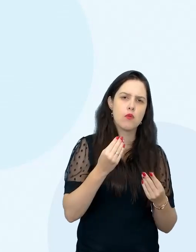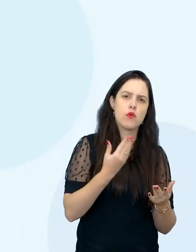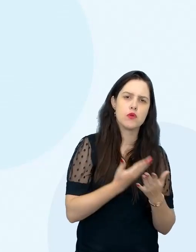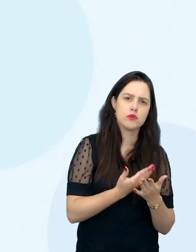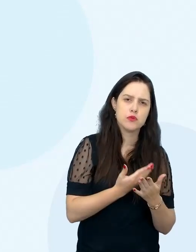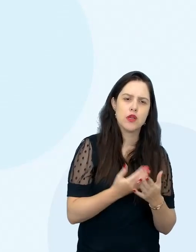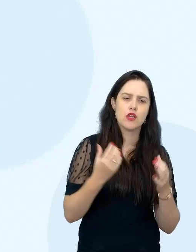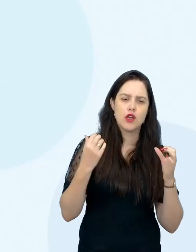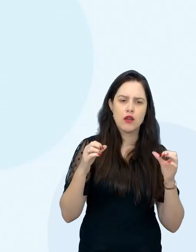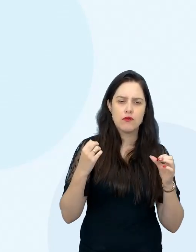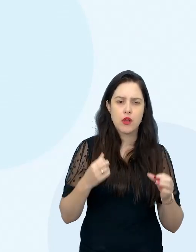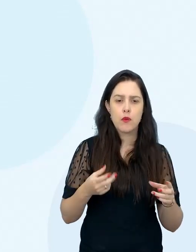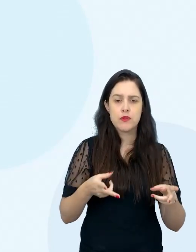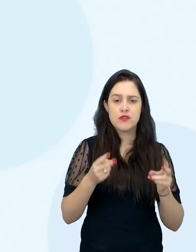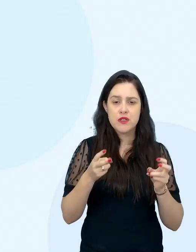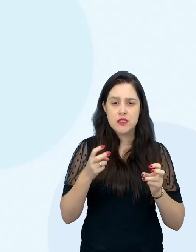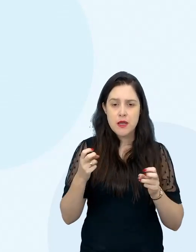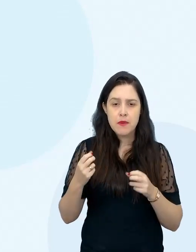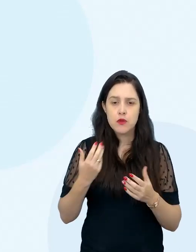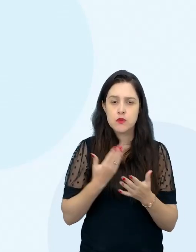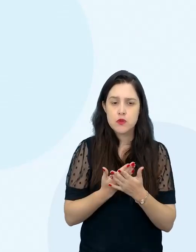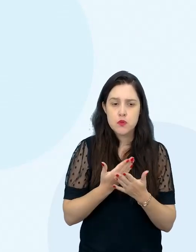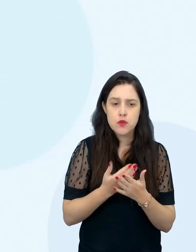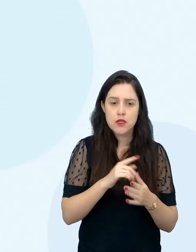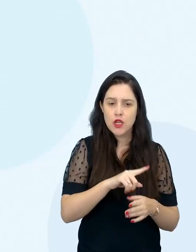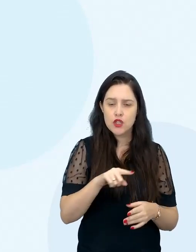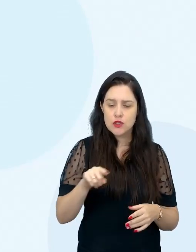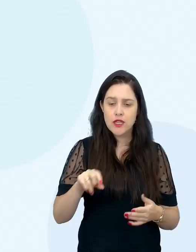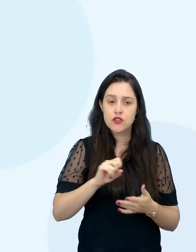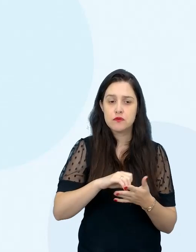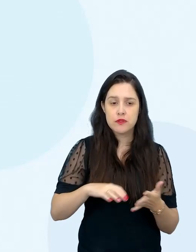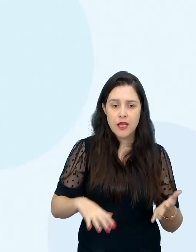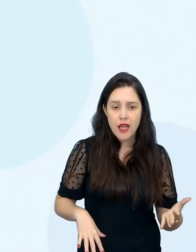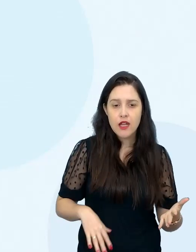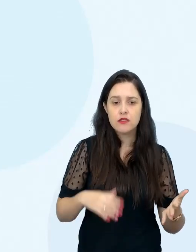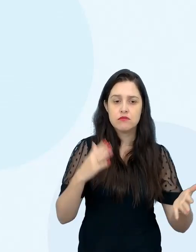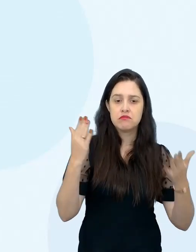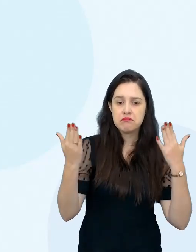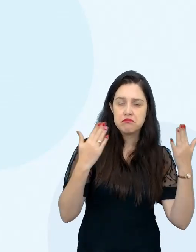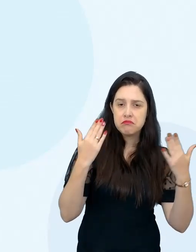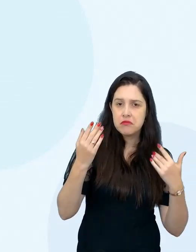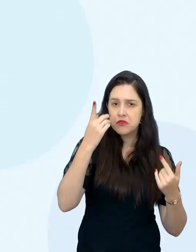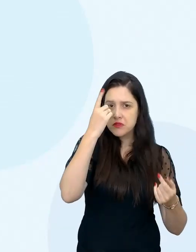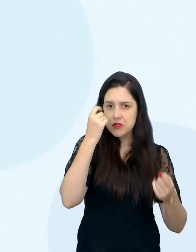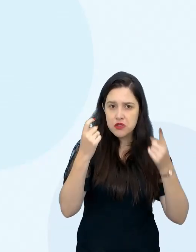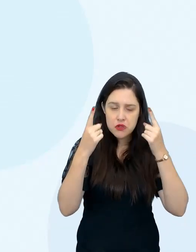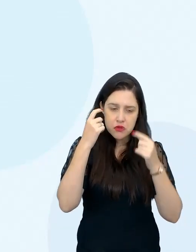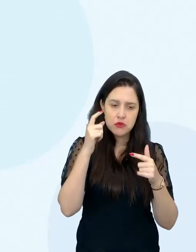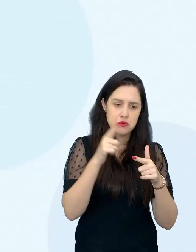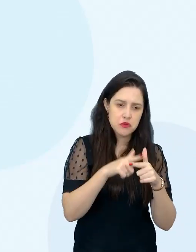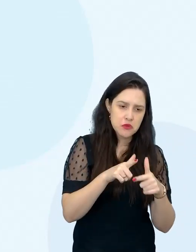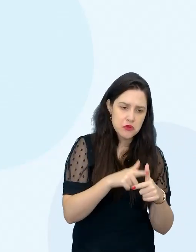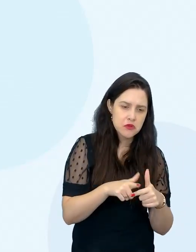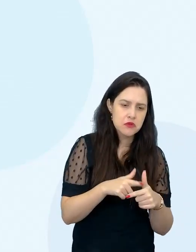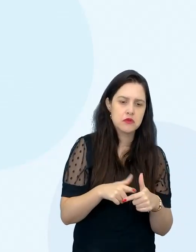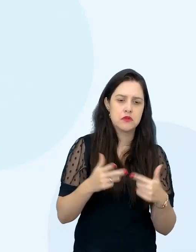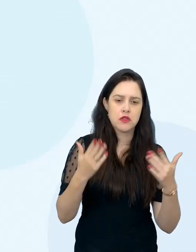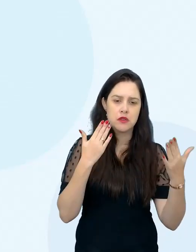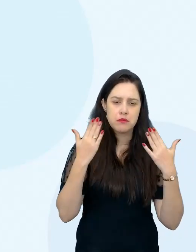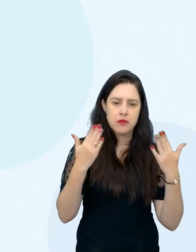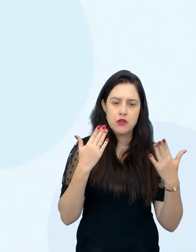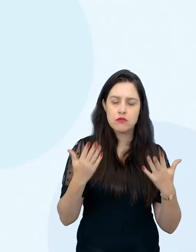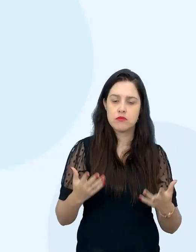autoavaliação, observação do engajamento dos estudantes ao longo das atividades, análise de criatividade das soluções, análise